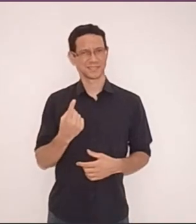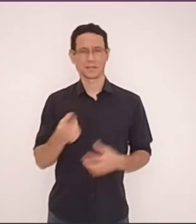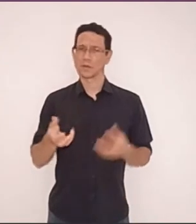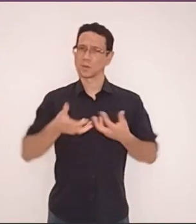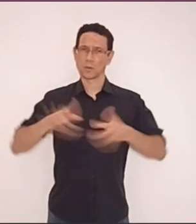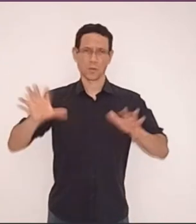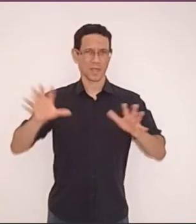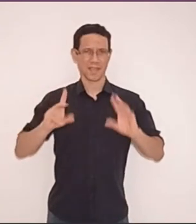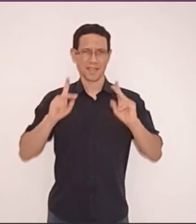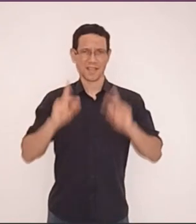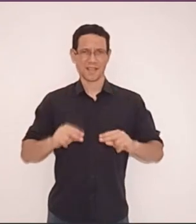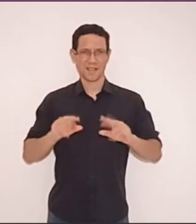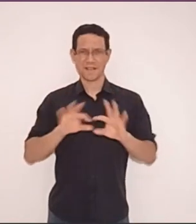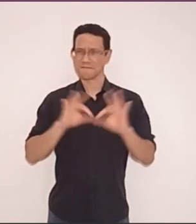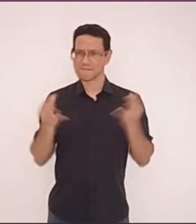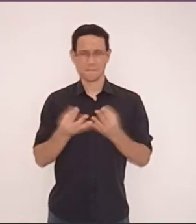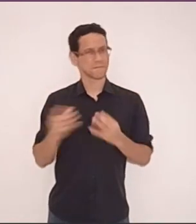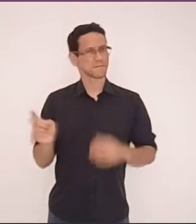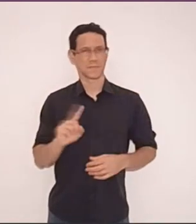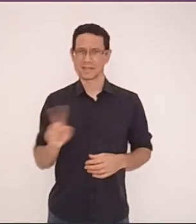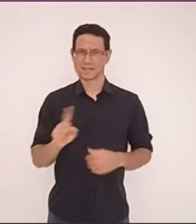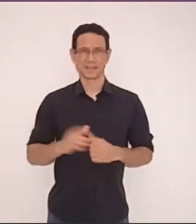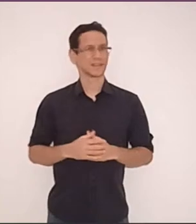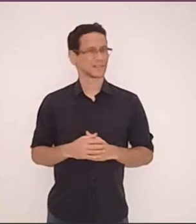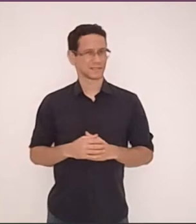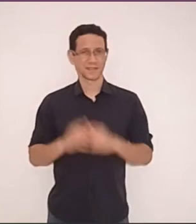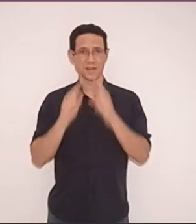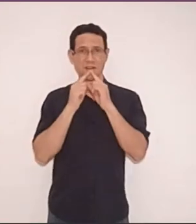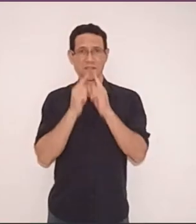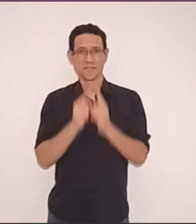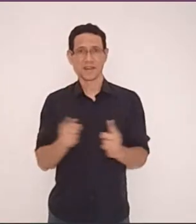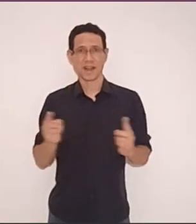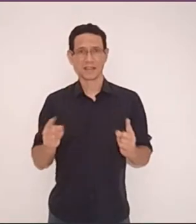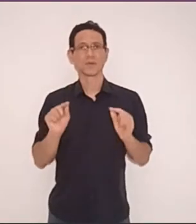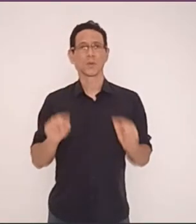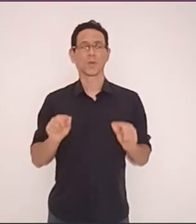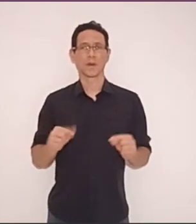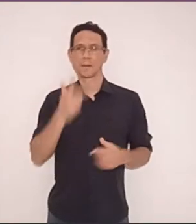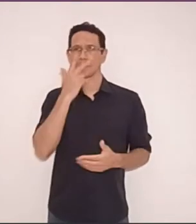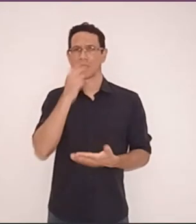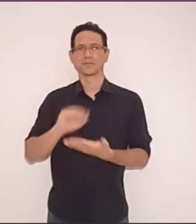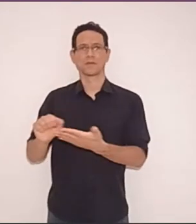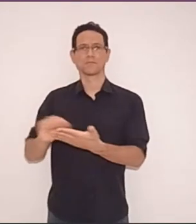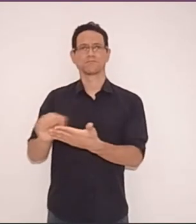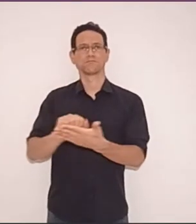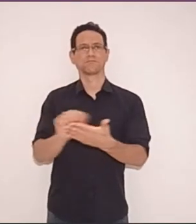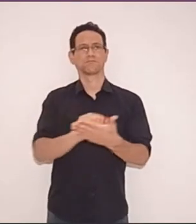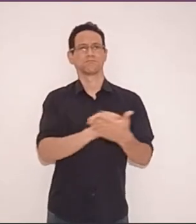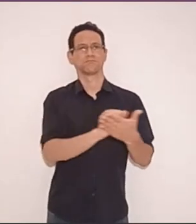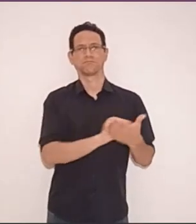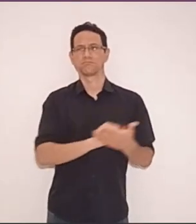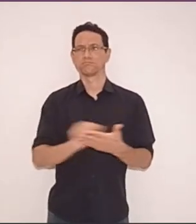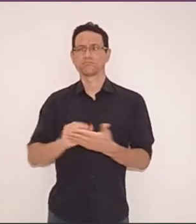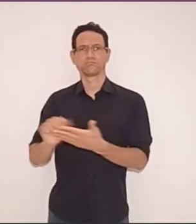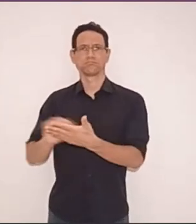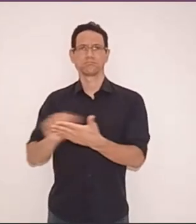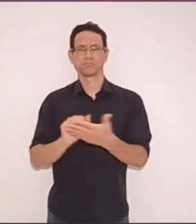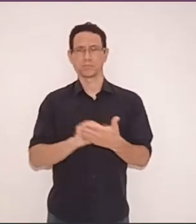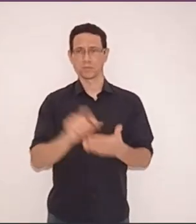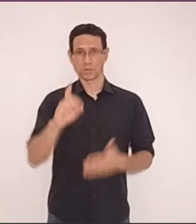quer ser tratada como se fosse da família ao meu essa frase ela apaga de Las era e deixa de existir